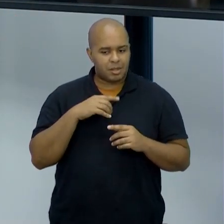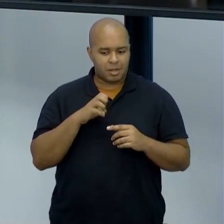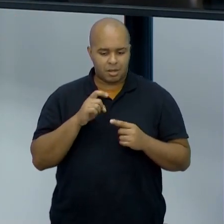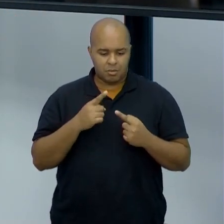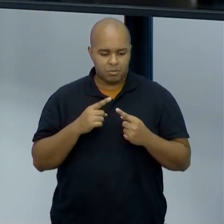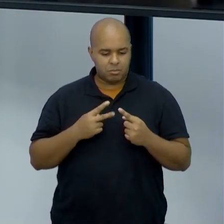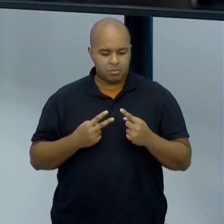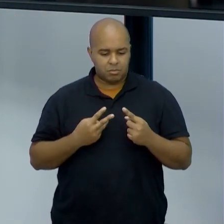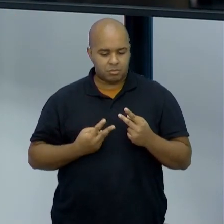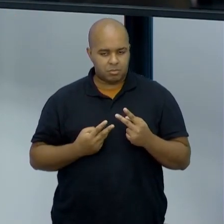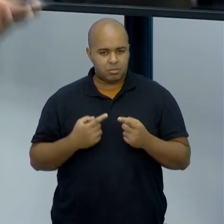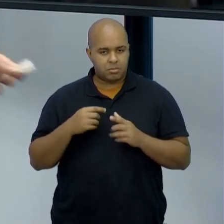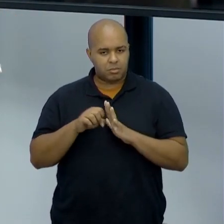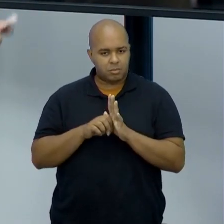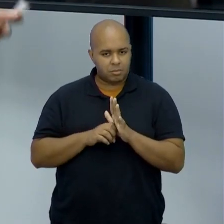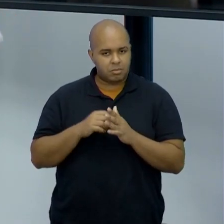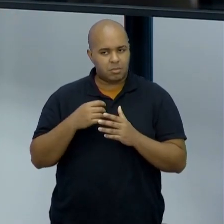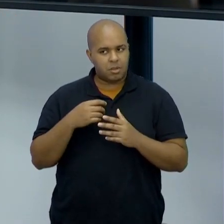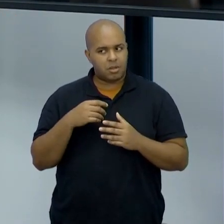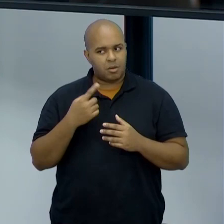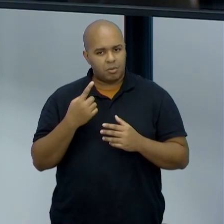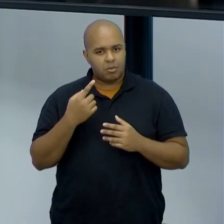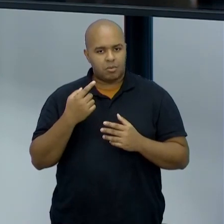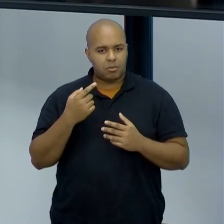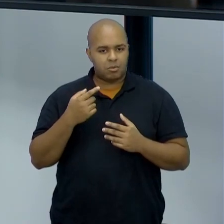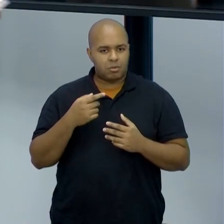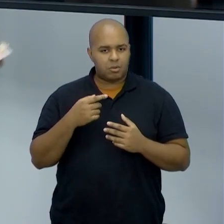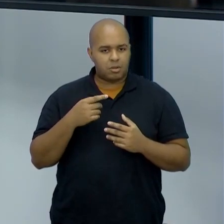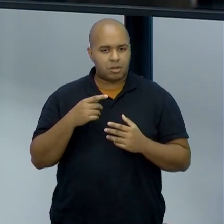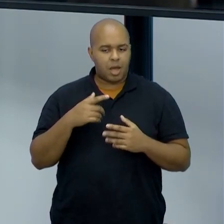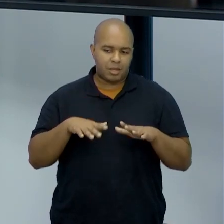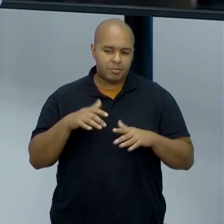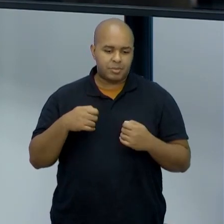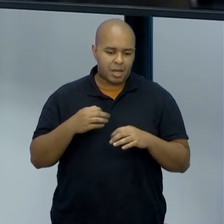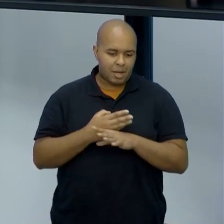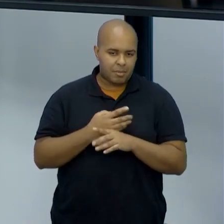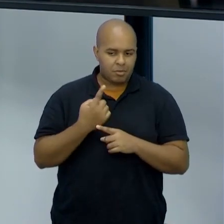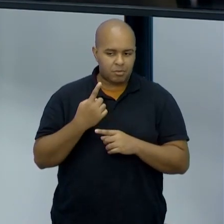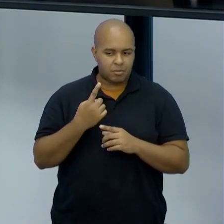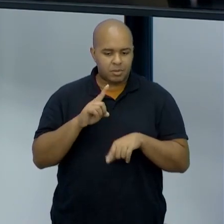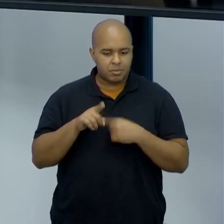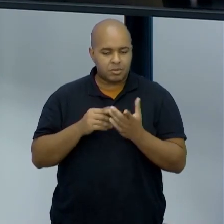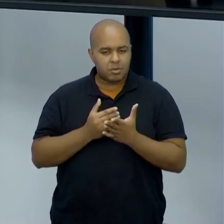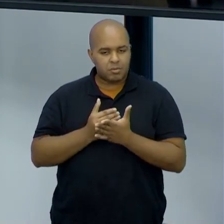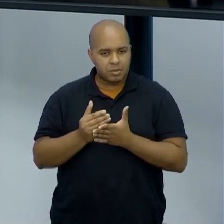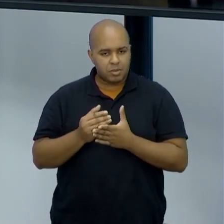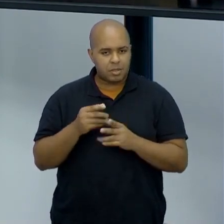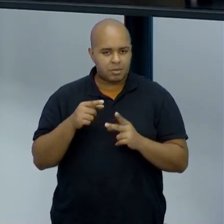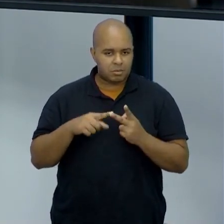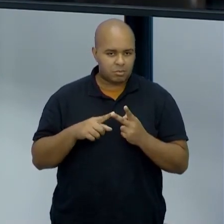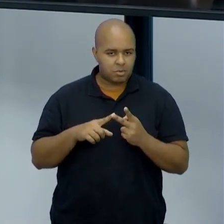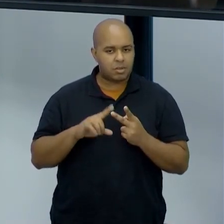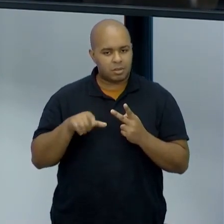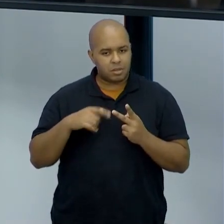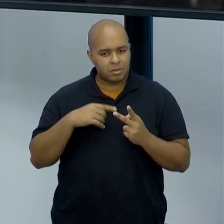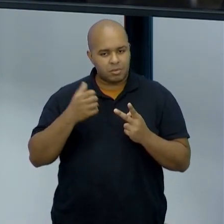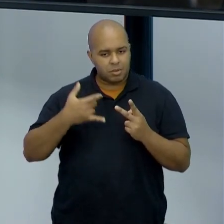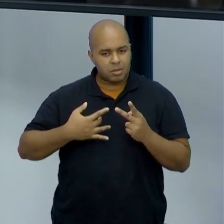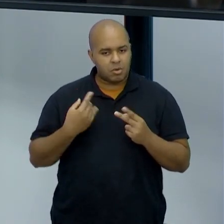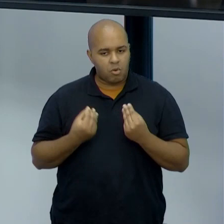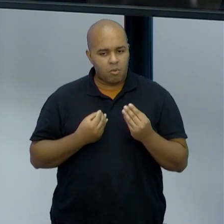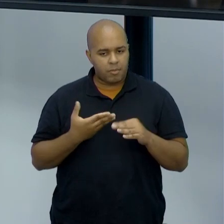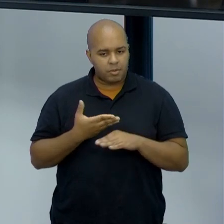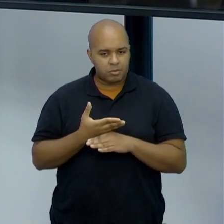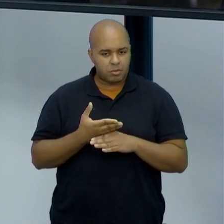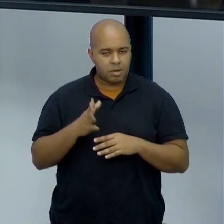1, Era 2 e Era 3, a Era 1 tem que terminar em algum momento para que entrar para que entre a Era 2. Então a gente tem uma explicação